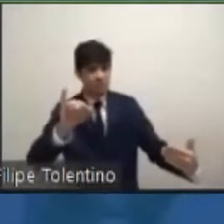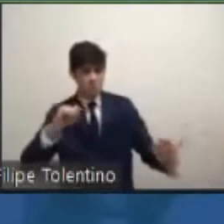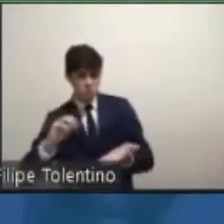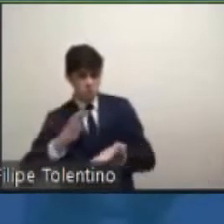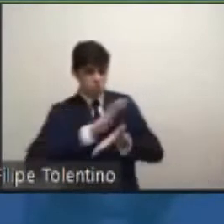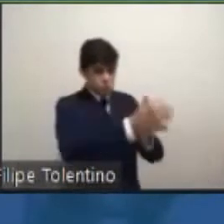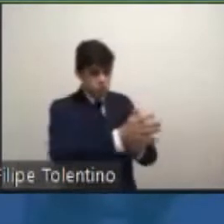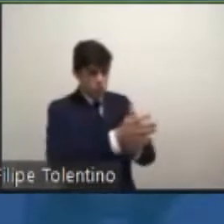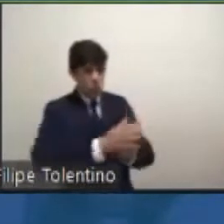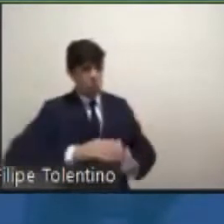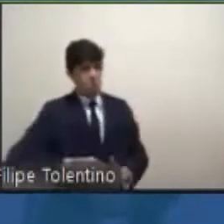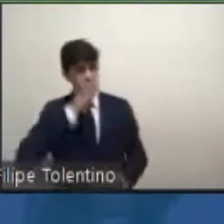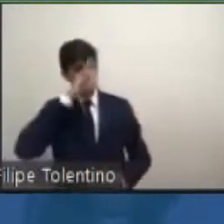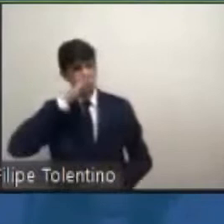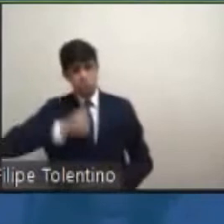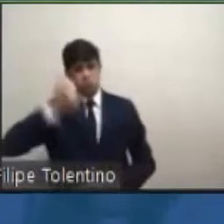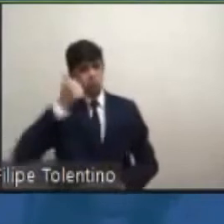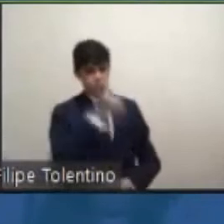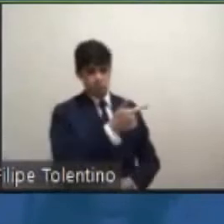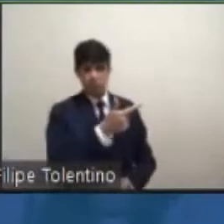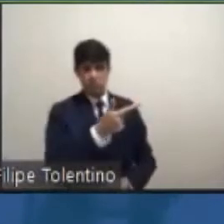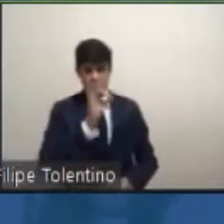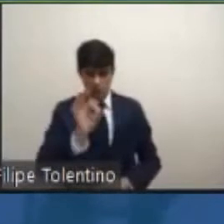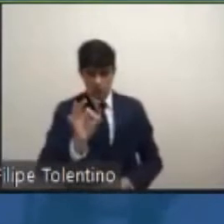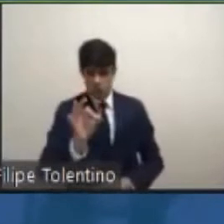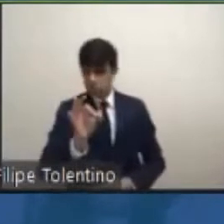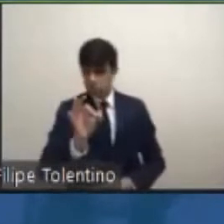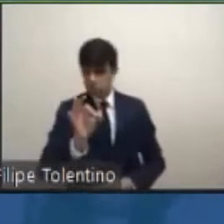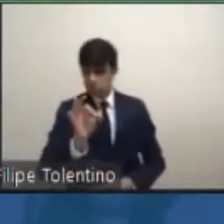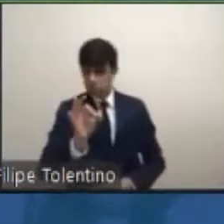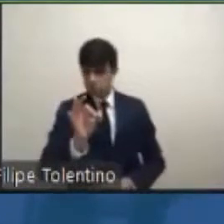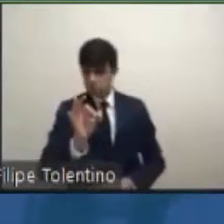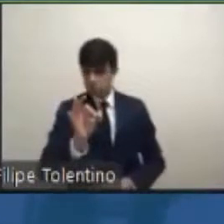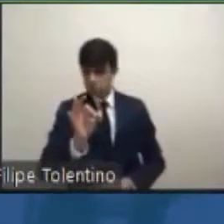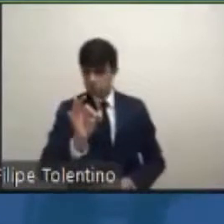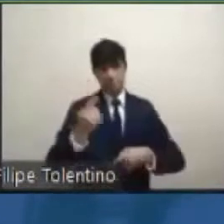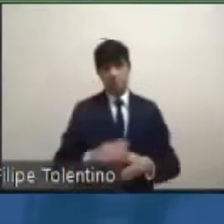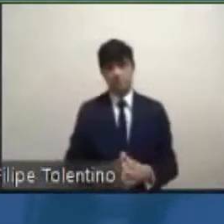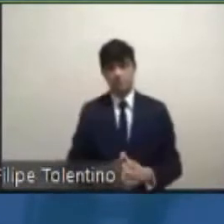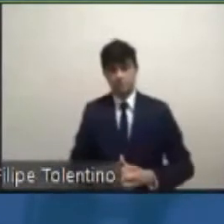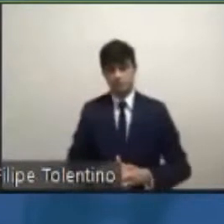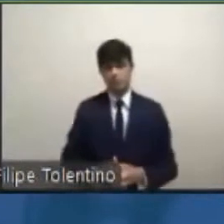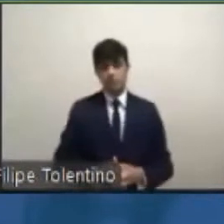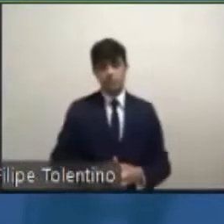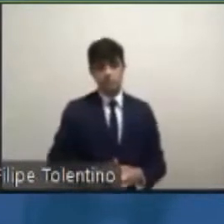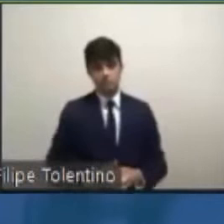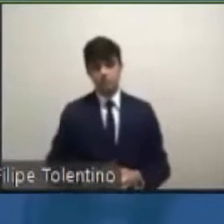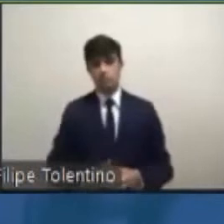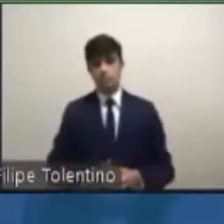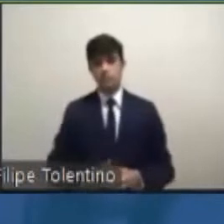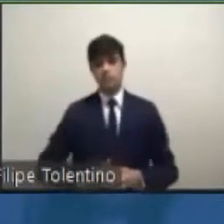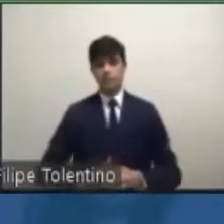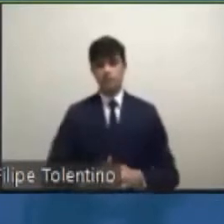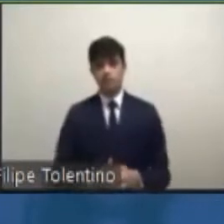uma interpretação em harmonia com a Constituição do artigo 146 do Código Penal. No parágrafo 3º, inciso